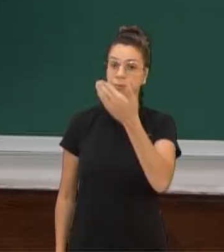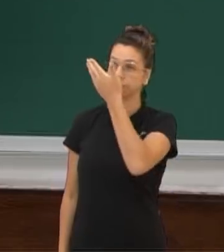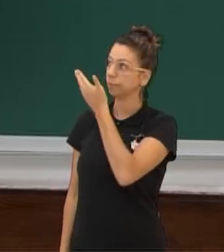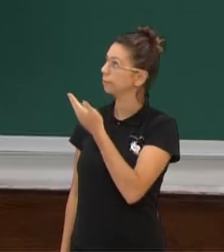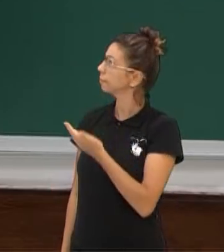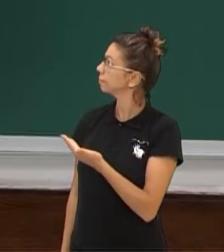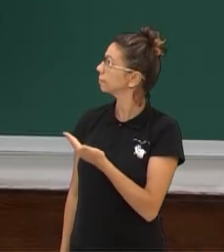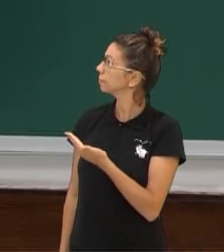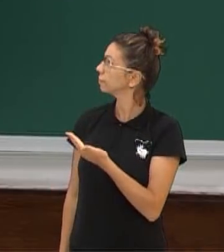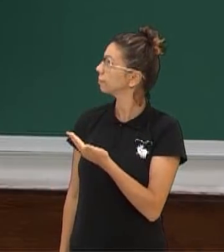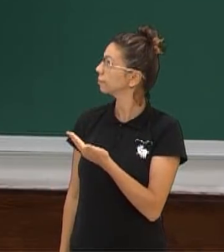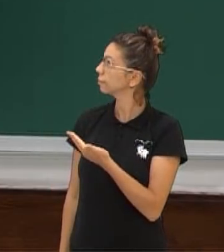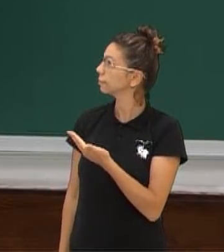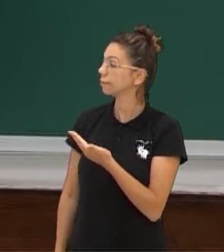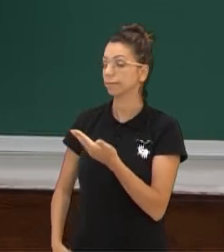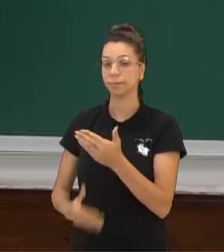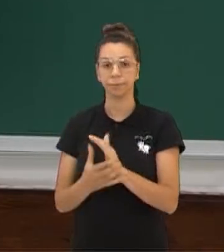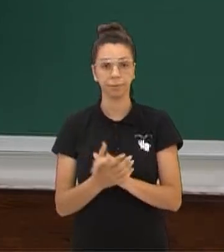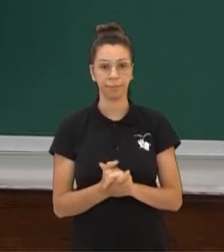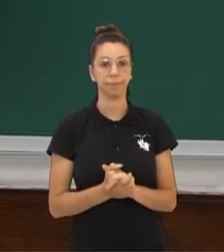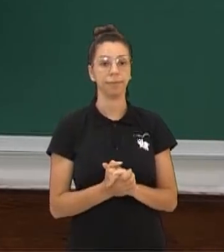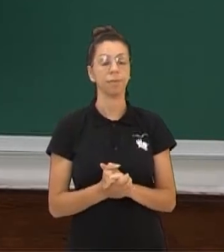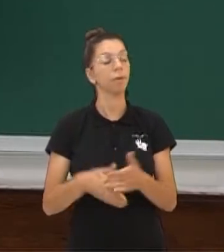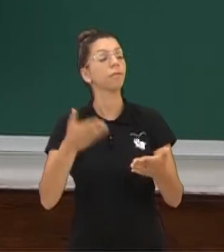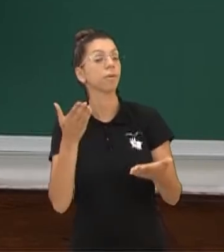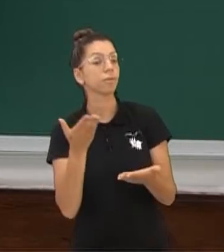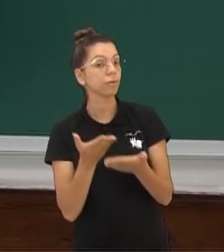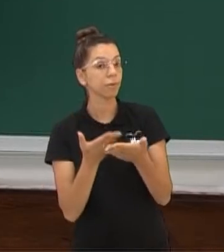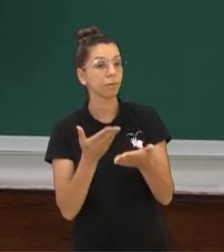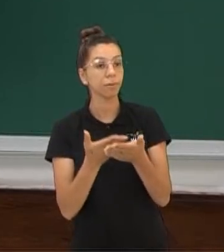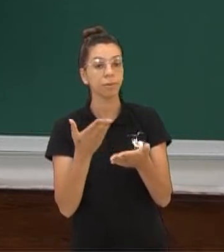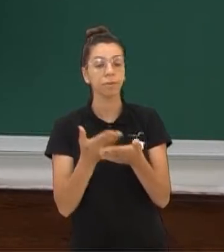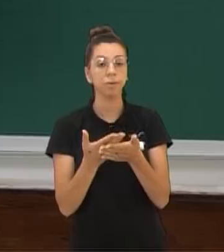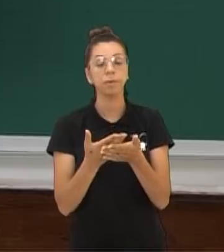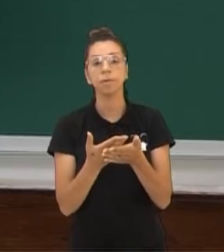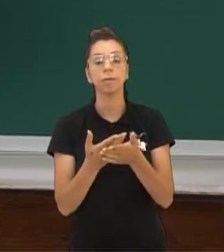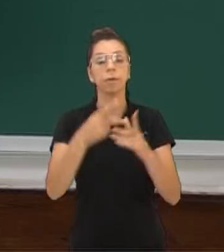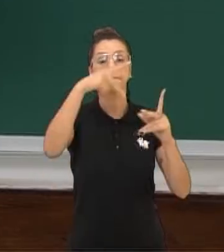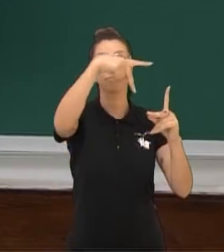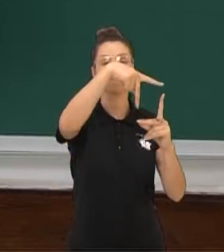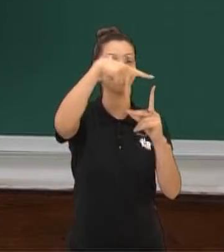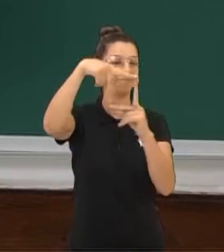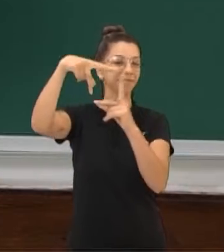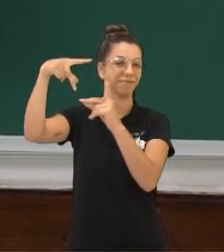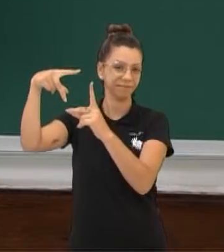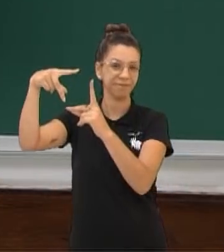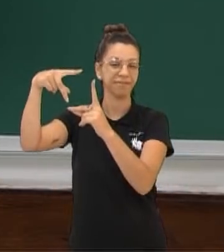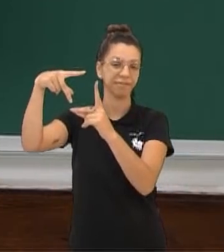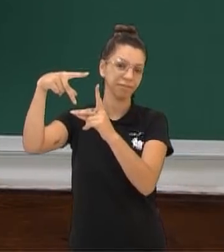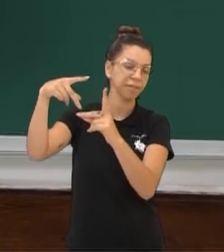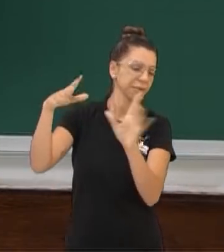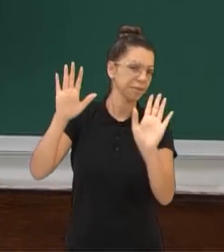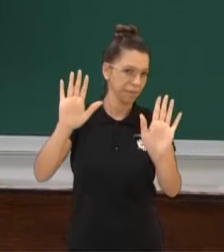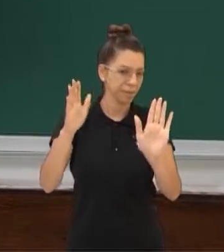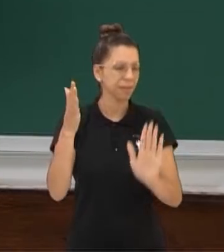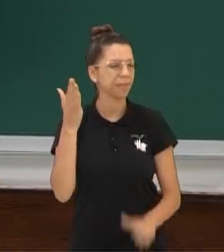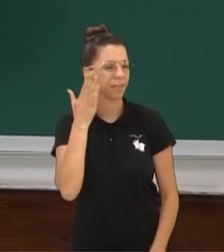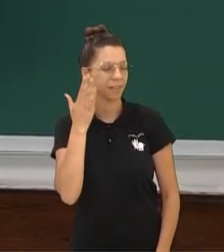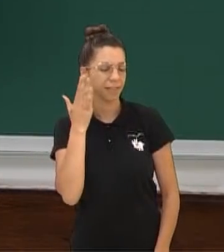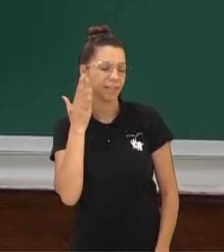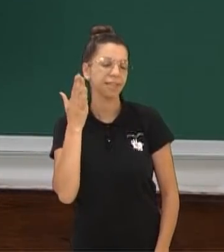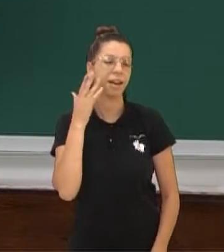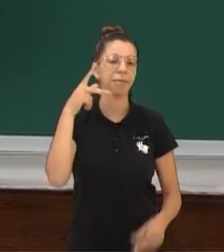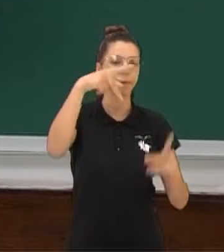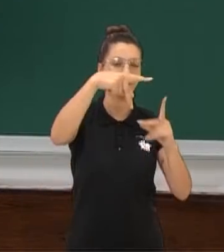read comic strip. Nós vamos estudar então sobre as tirinhas. E vocês já sabem, né?